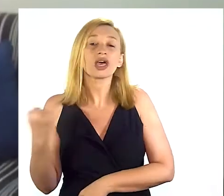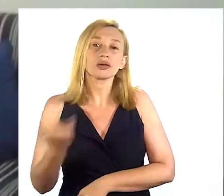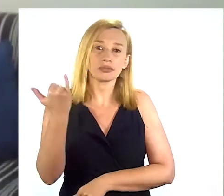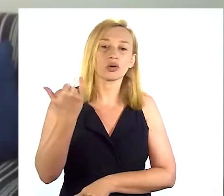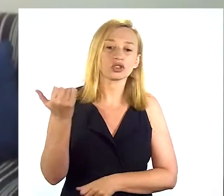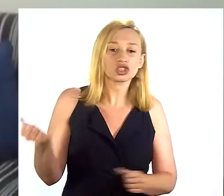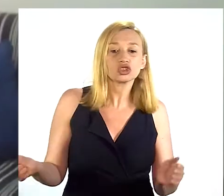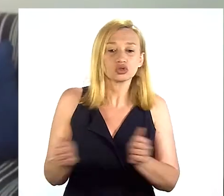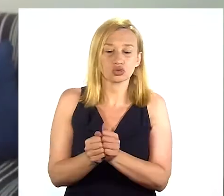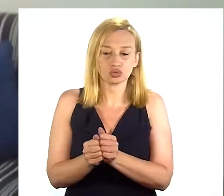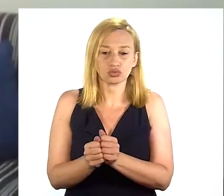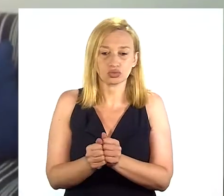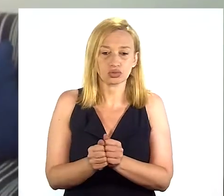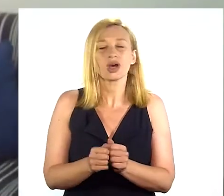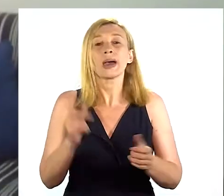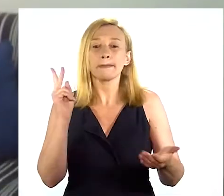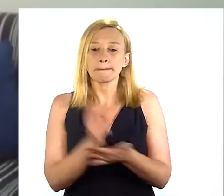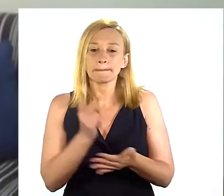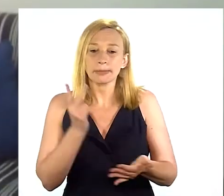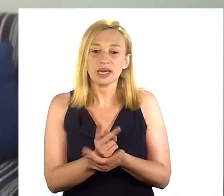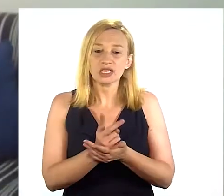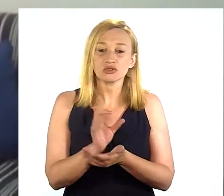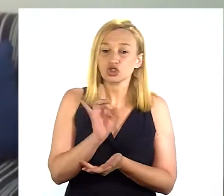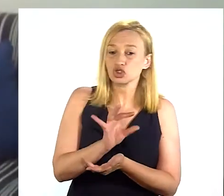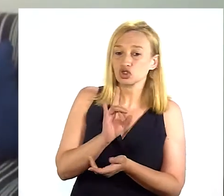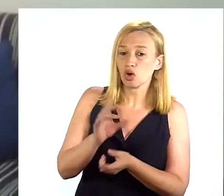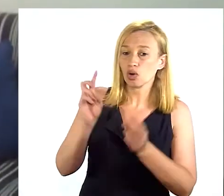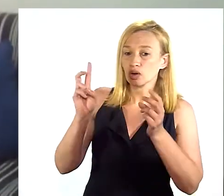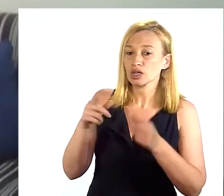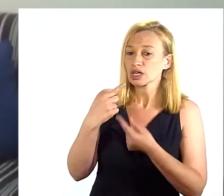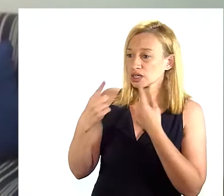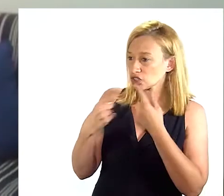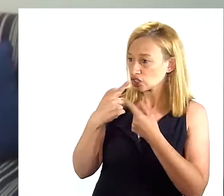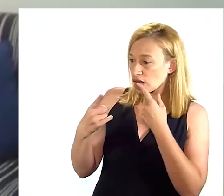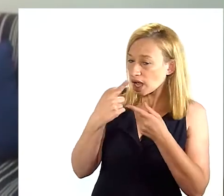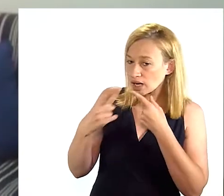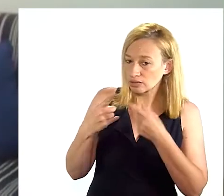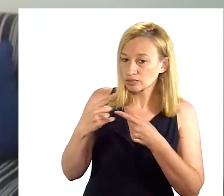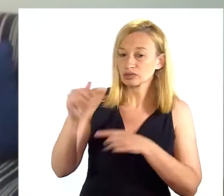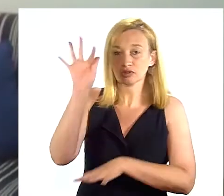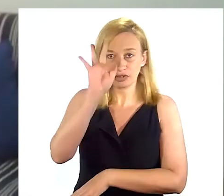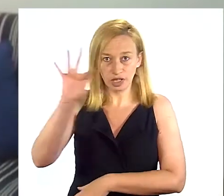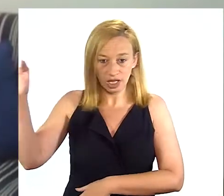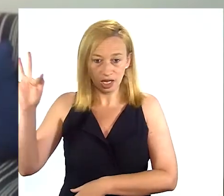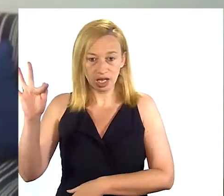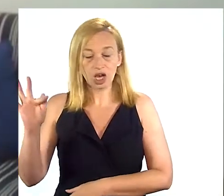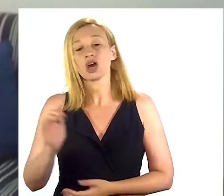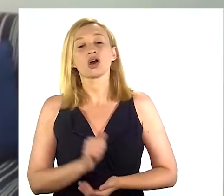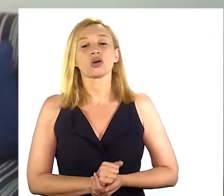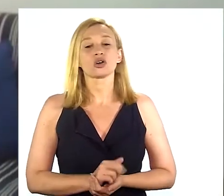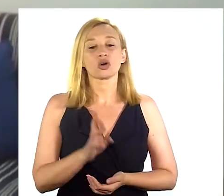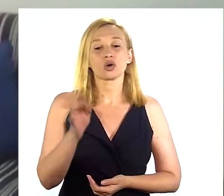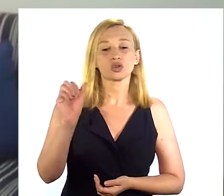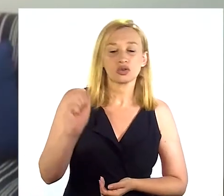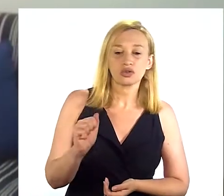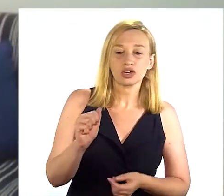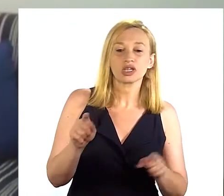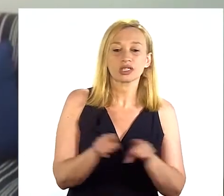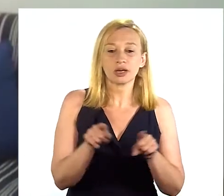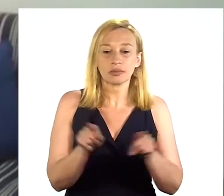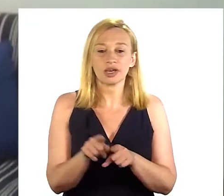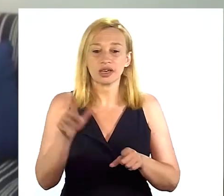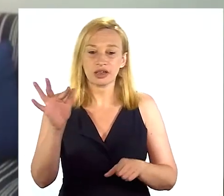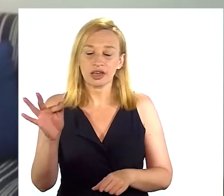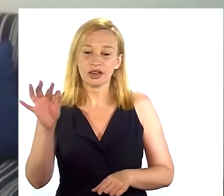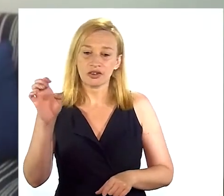que é importante eles participarem, mesmo que sejam em assuntos de natureza federal, porque uma rodovia, uma ferrovia